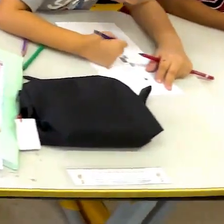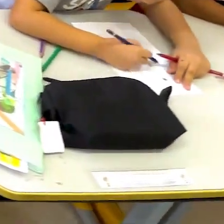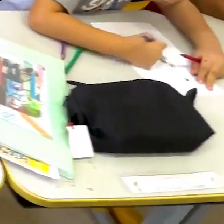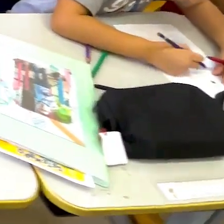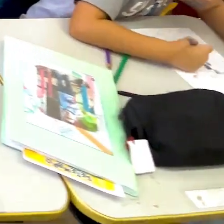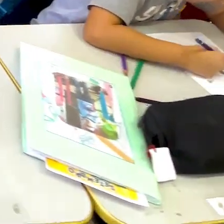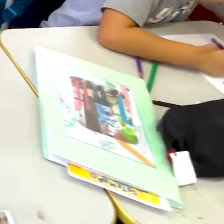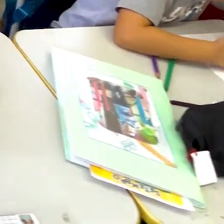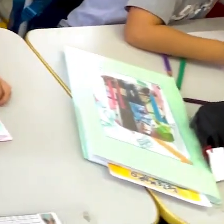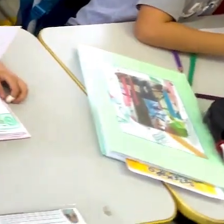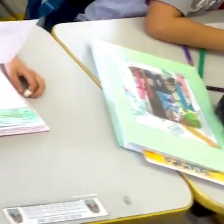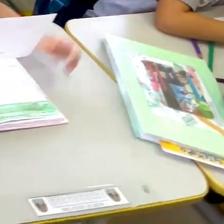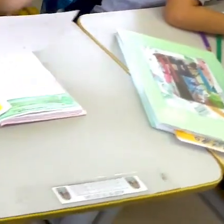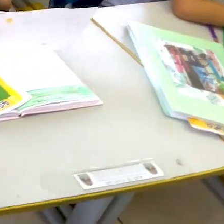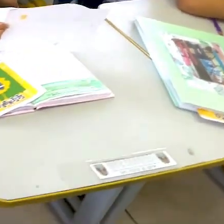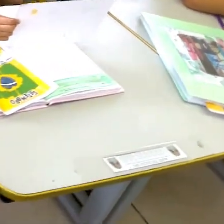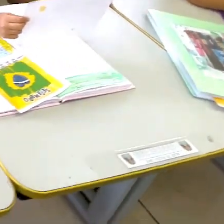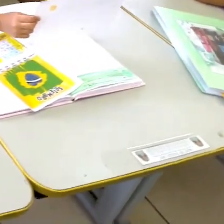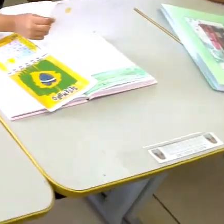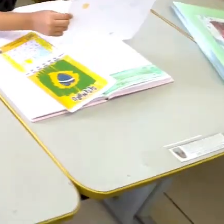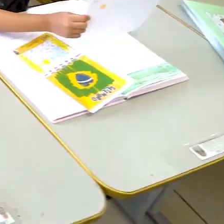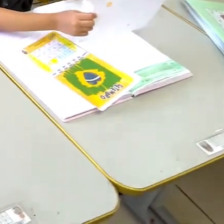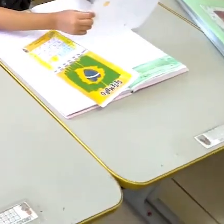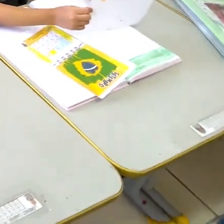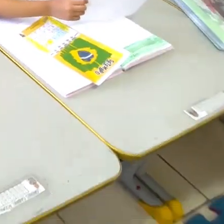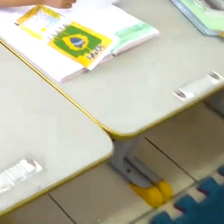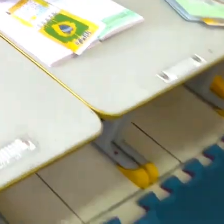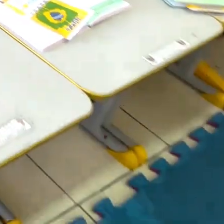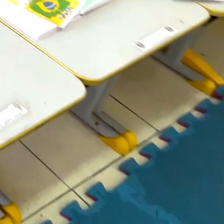Cada um desenhou o personagem que quis, né?